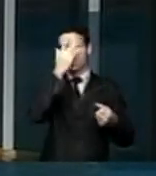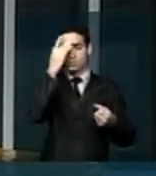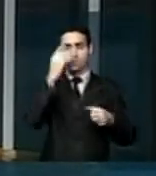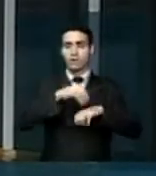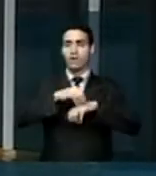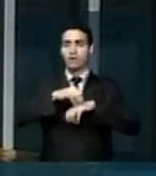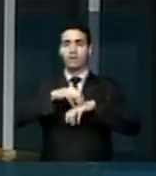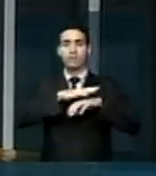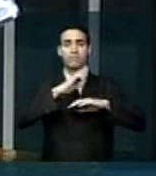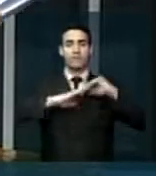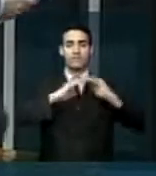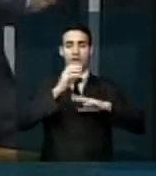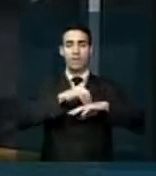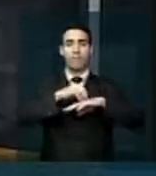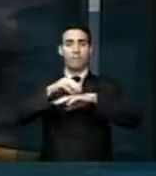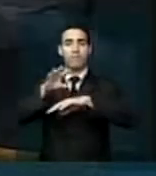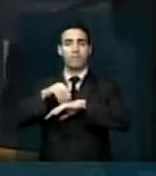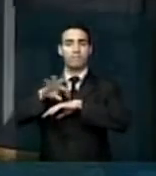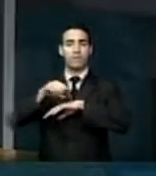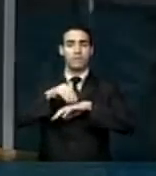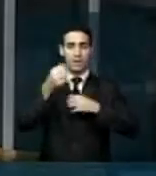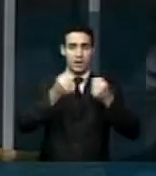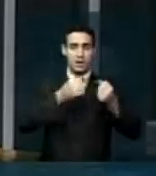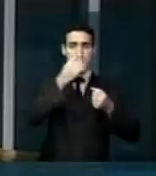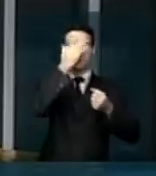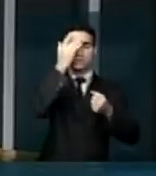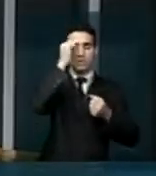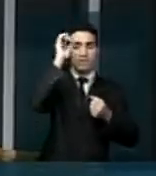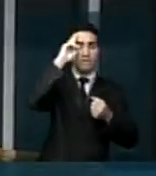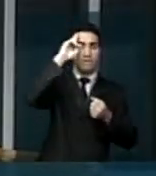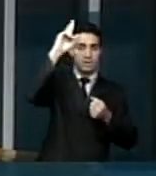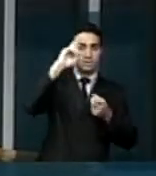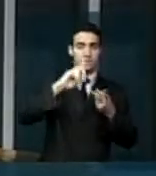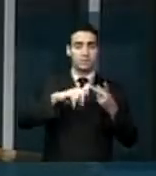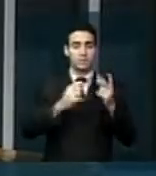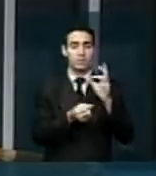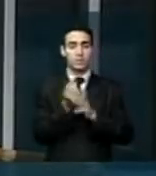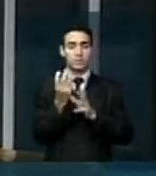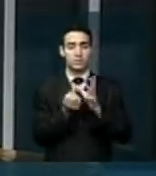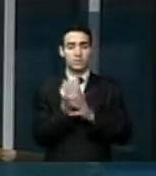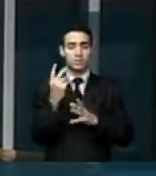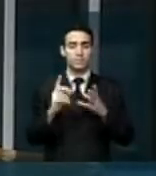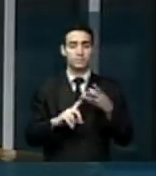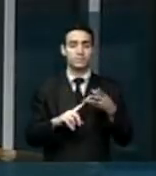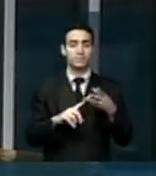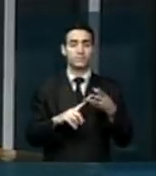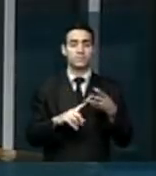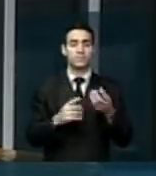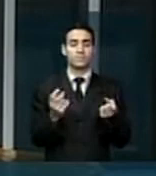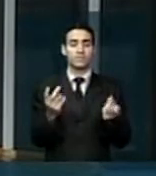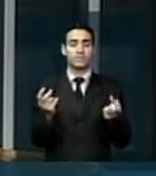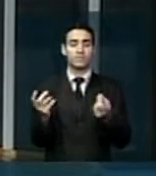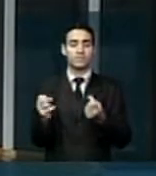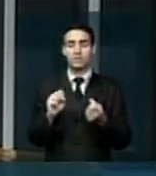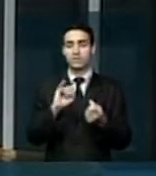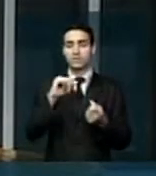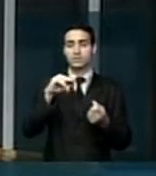entregadores, entre fazendeiros, entre produtores, entre vendedores de